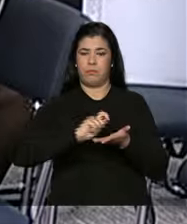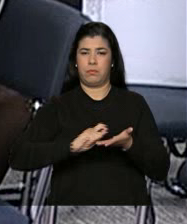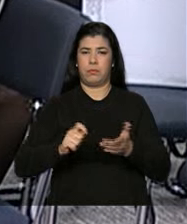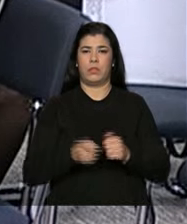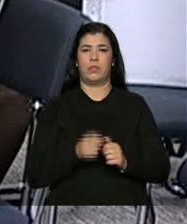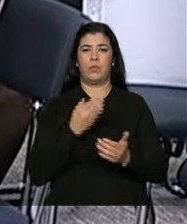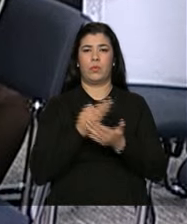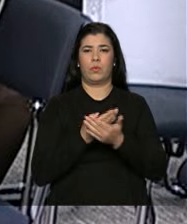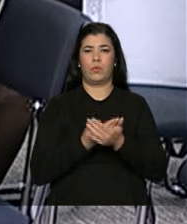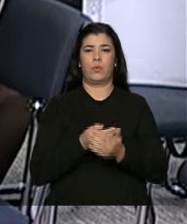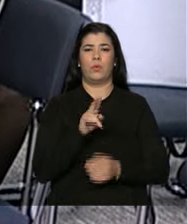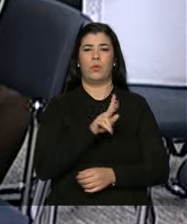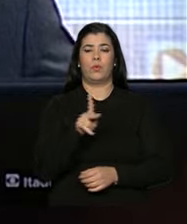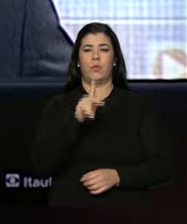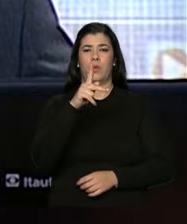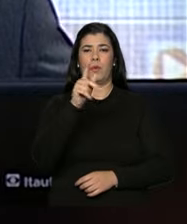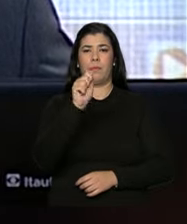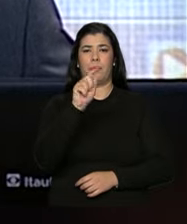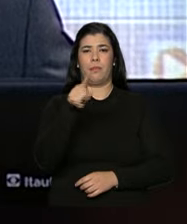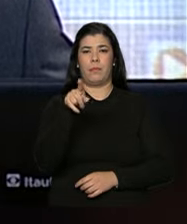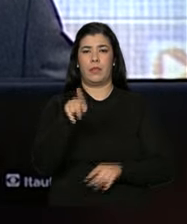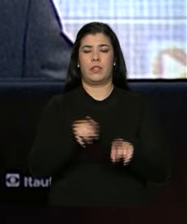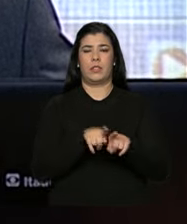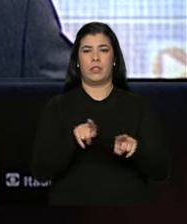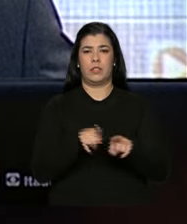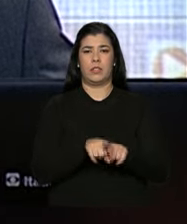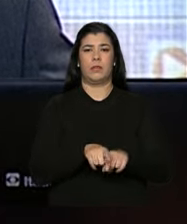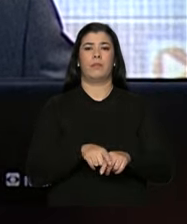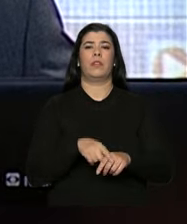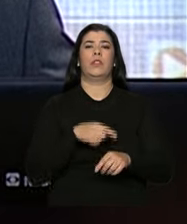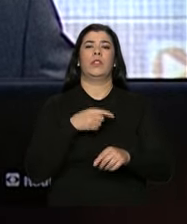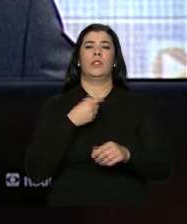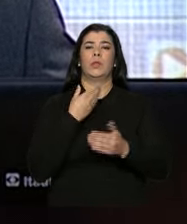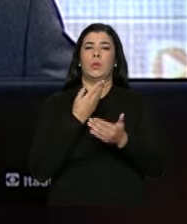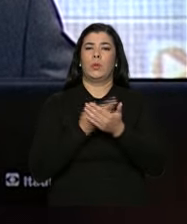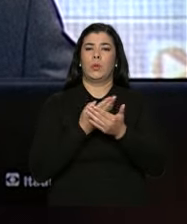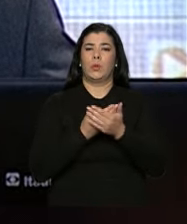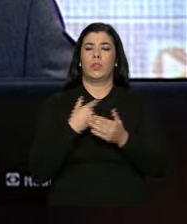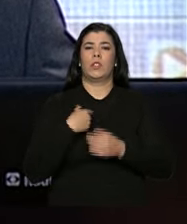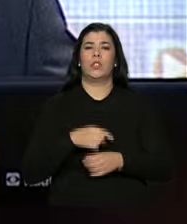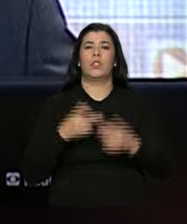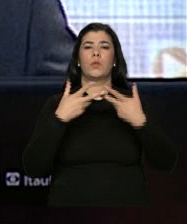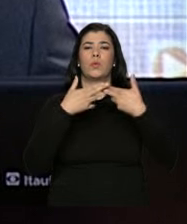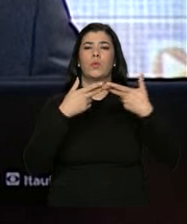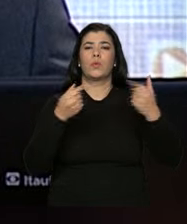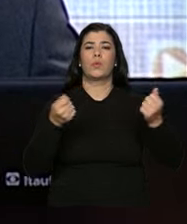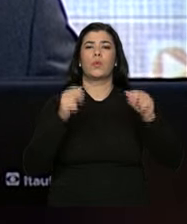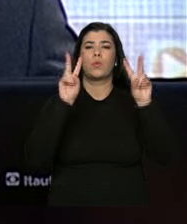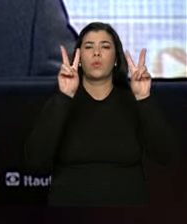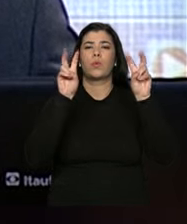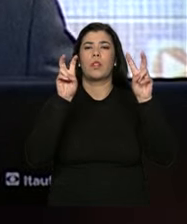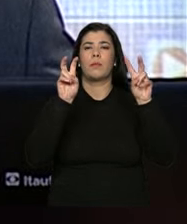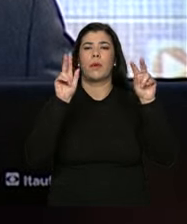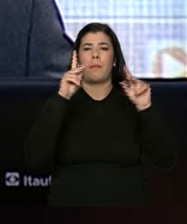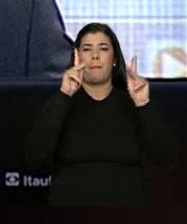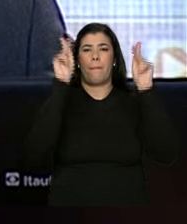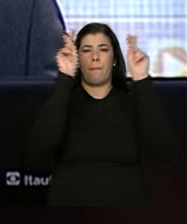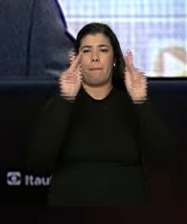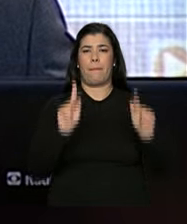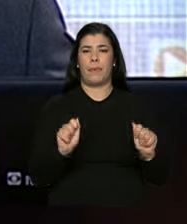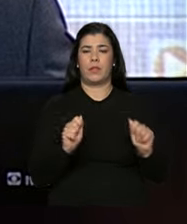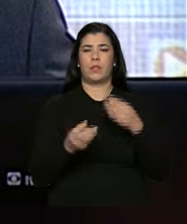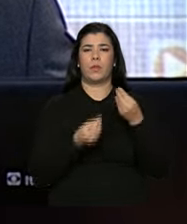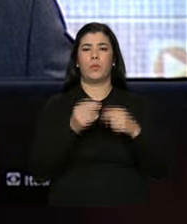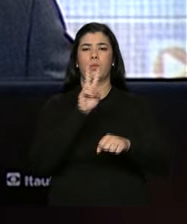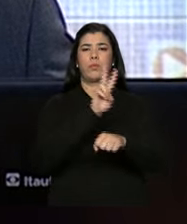da Paz e bastante usado nessa luta em glória que o Sou da Paz volta a ter na discussão sobre